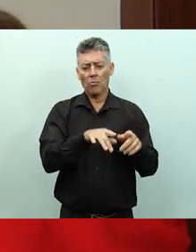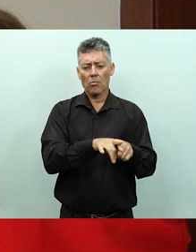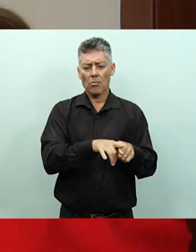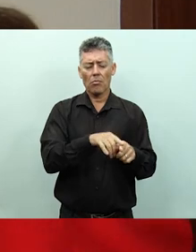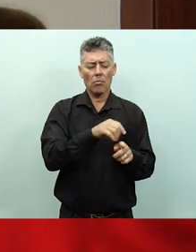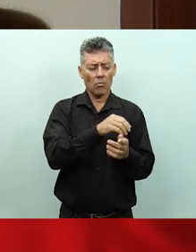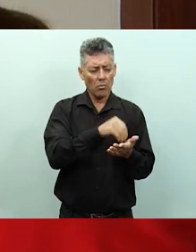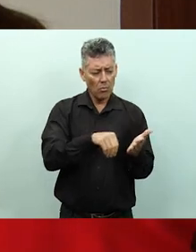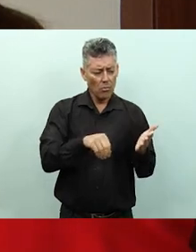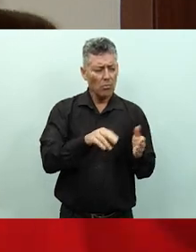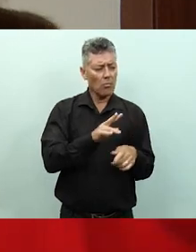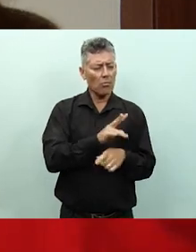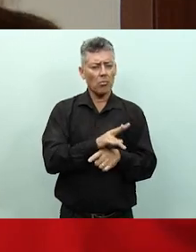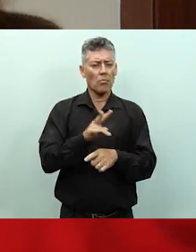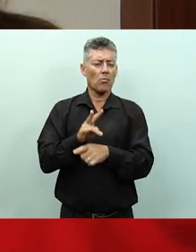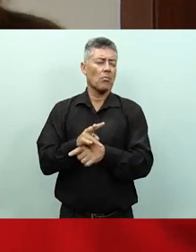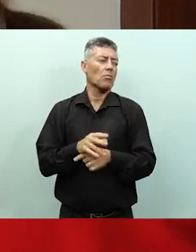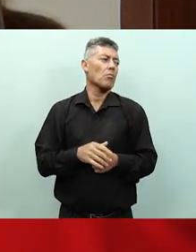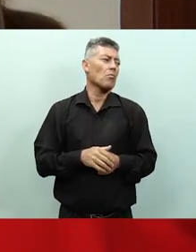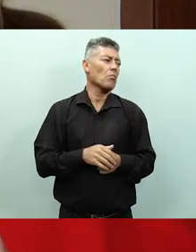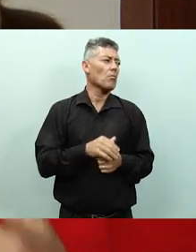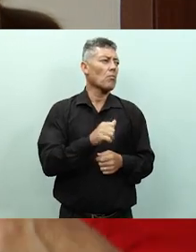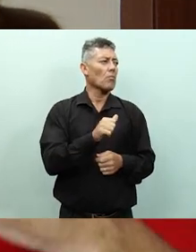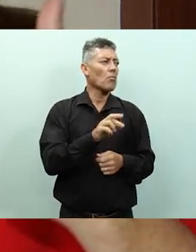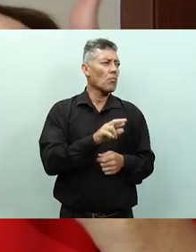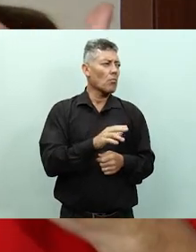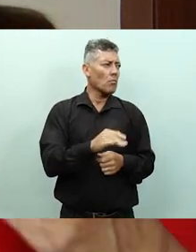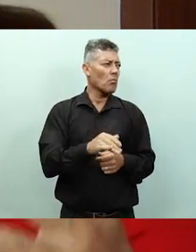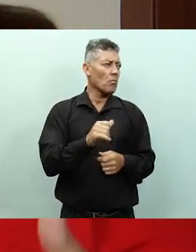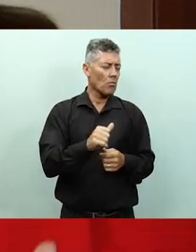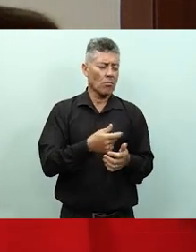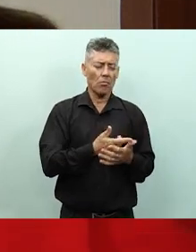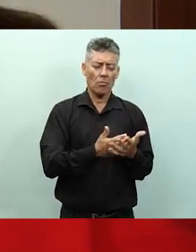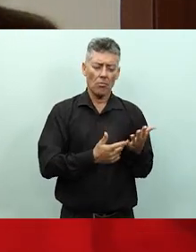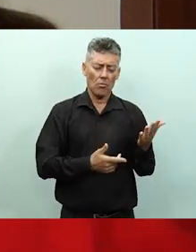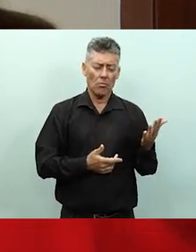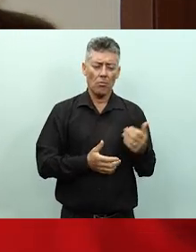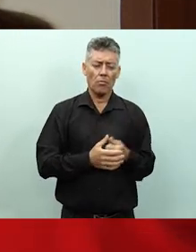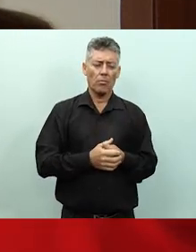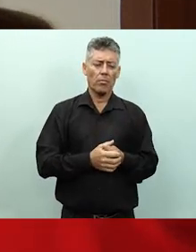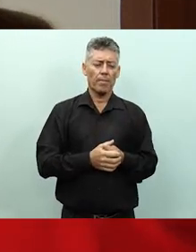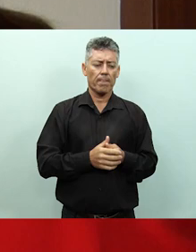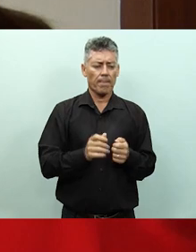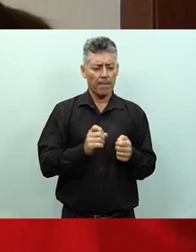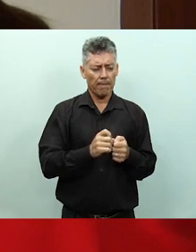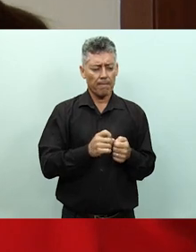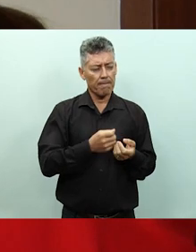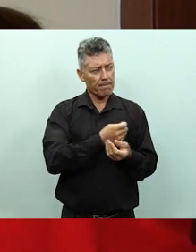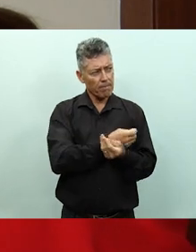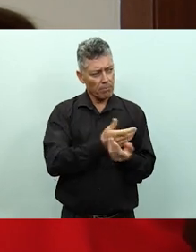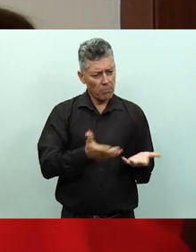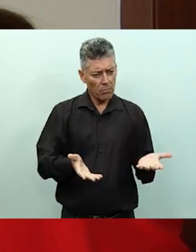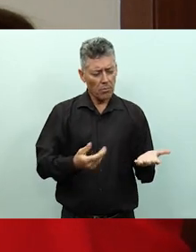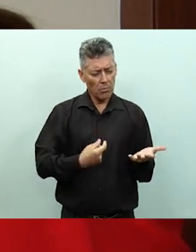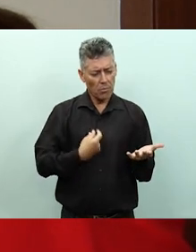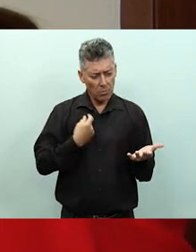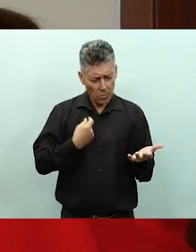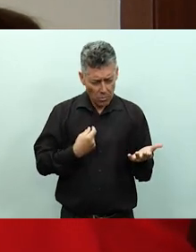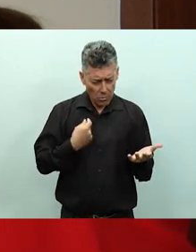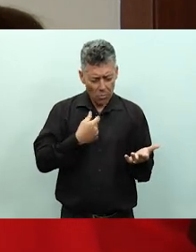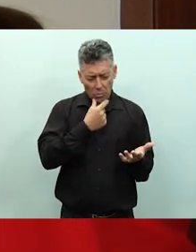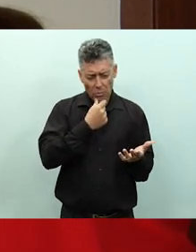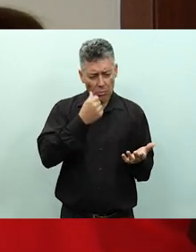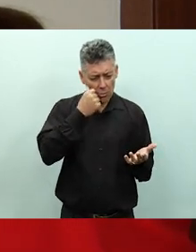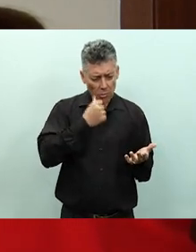habitação estava também na secretaria, de adutoras também, teve marca de qualidade, de oferecer qualidade